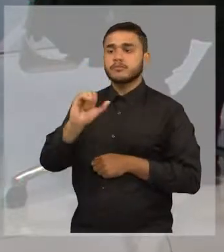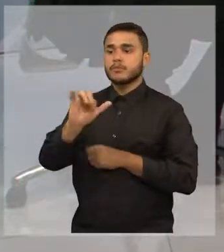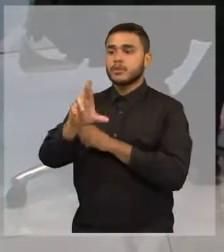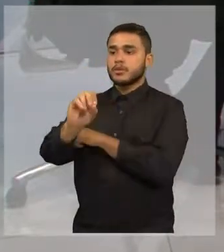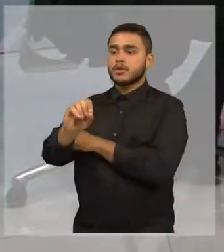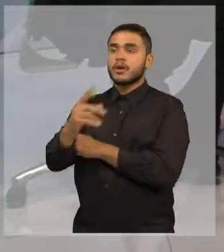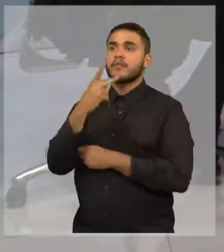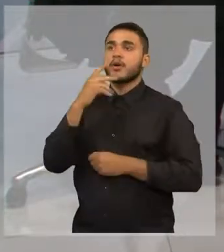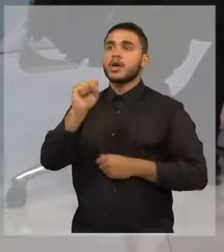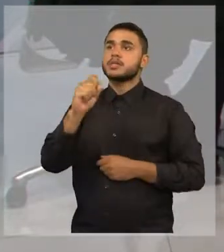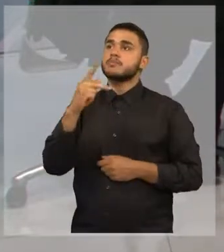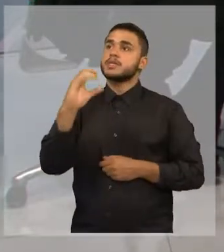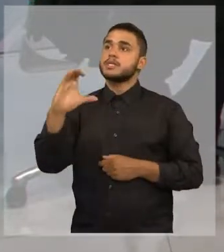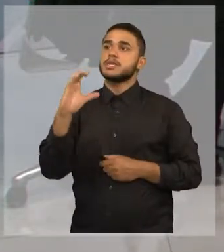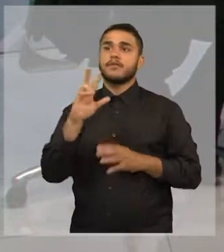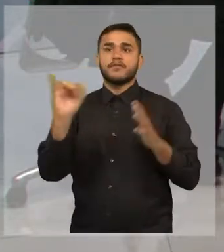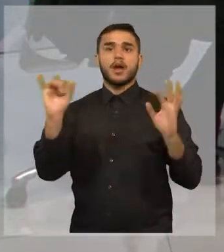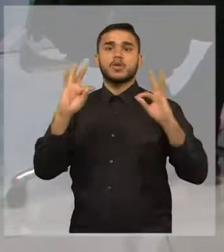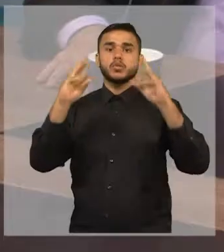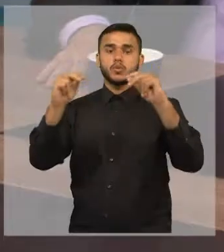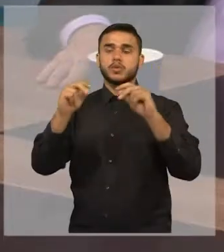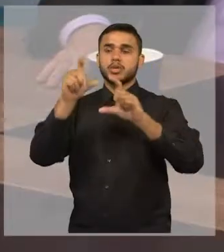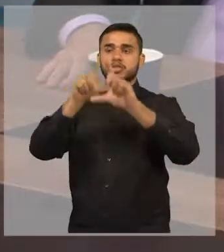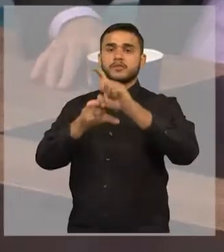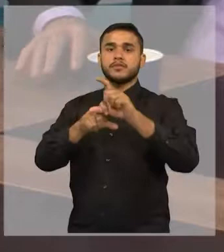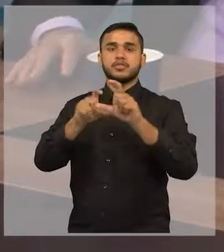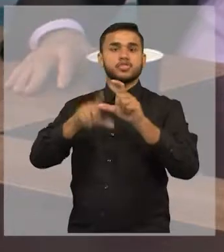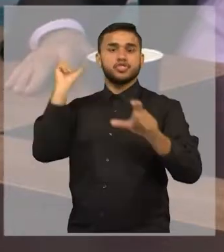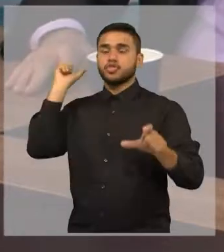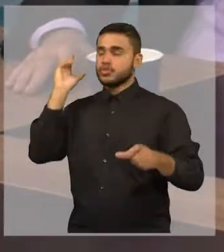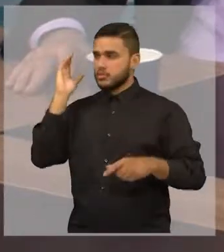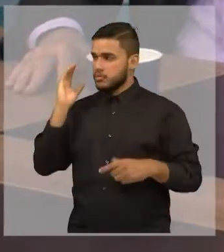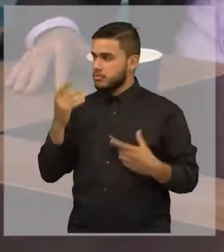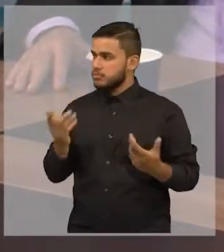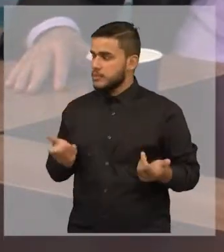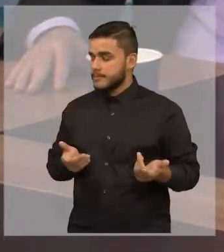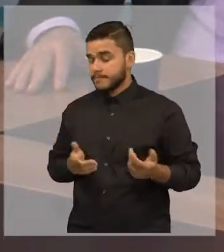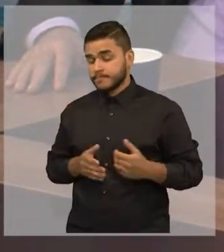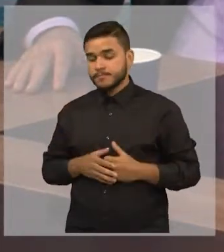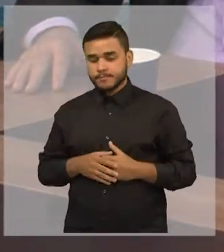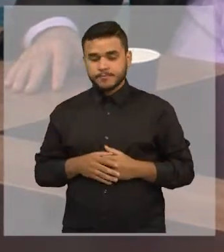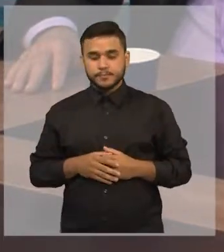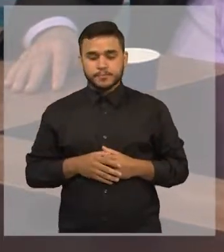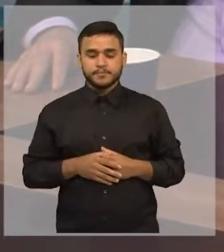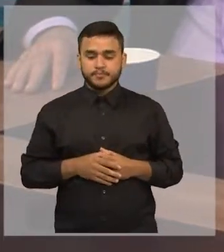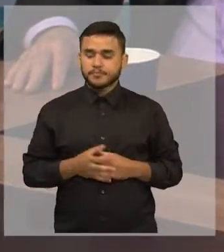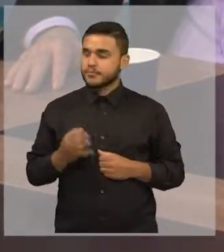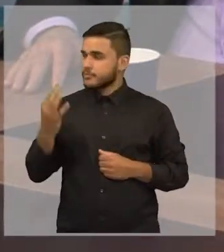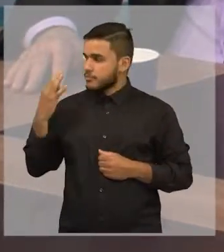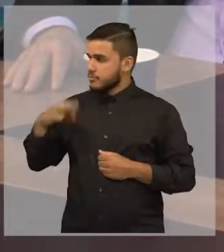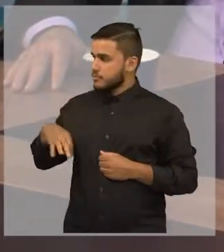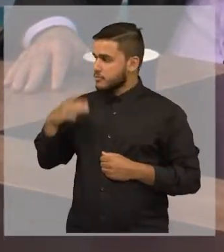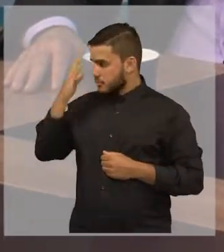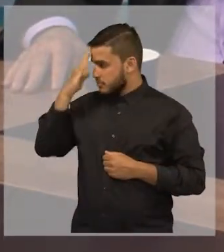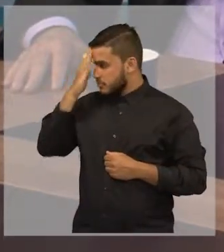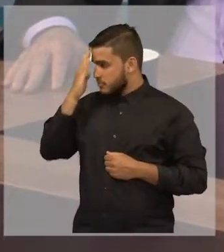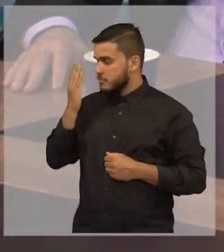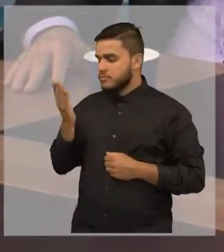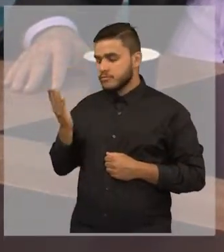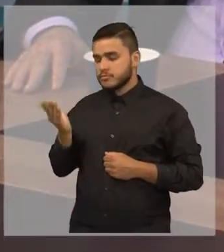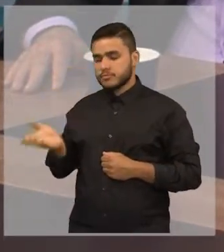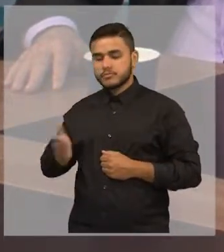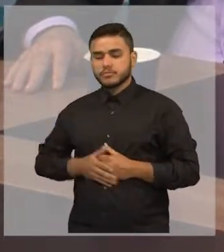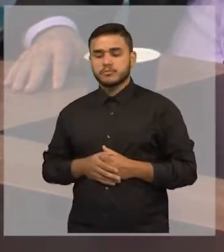PDT. Eu acho que você tem que ter... A forma como foi feita a campanha, ela é